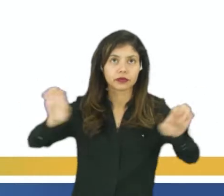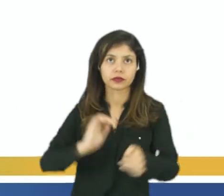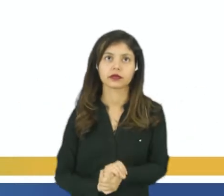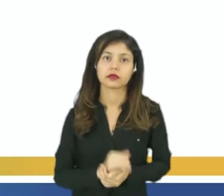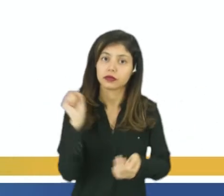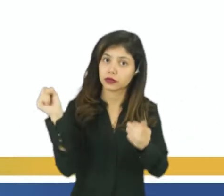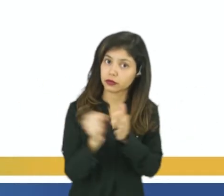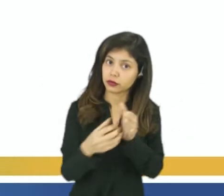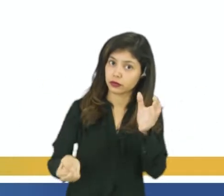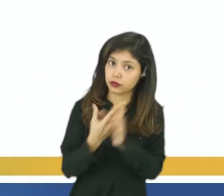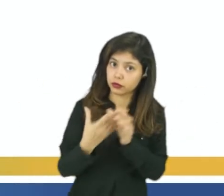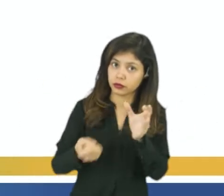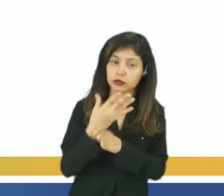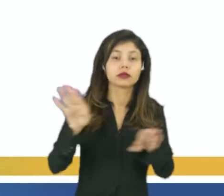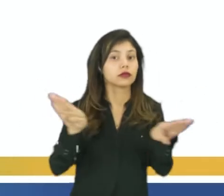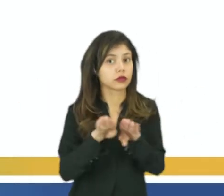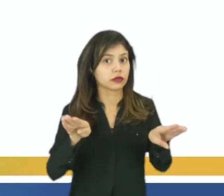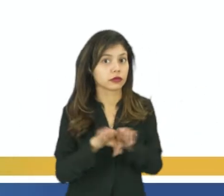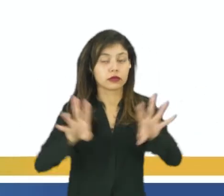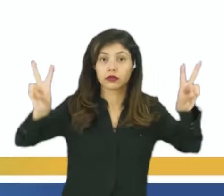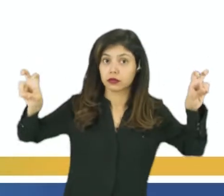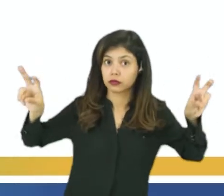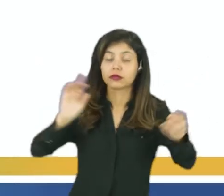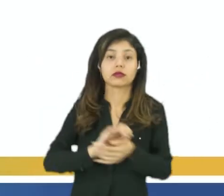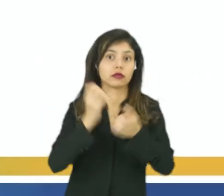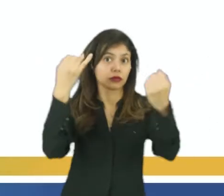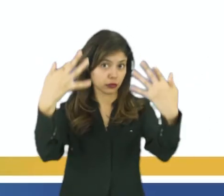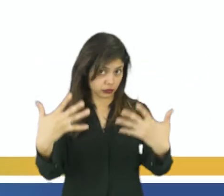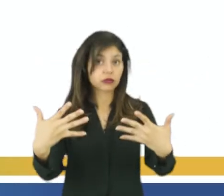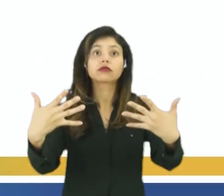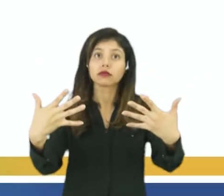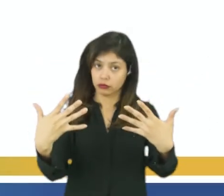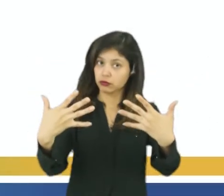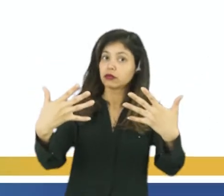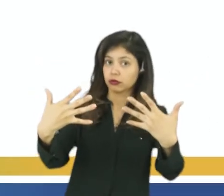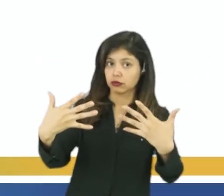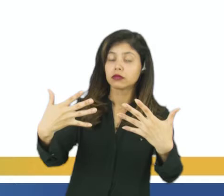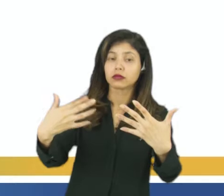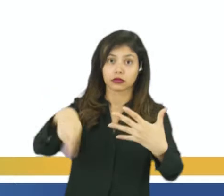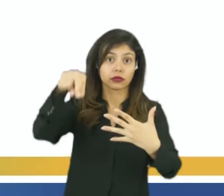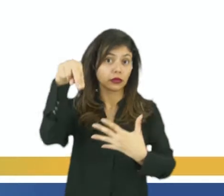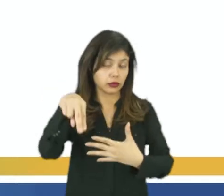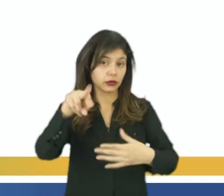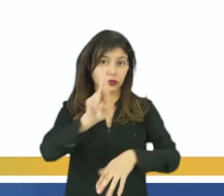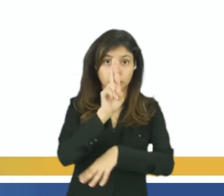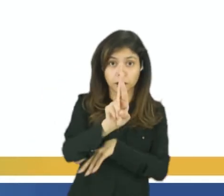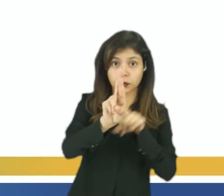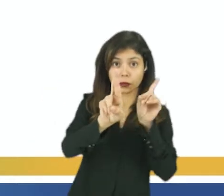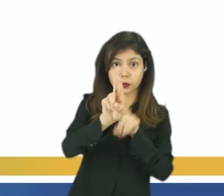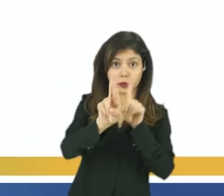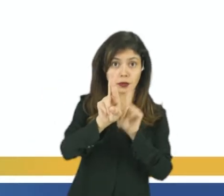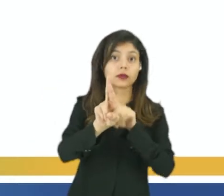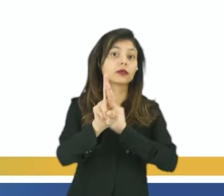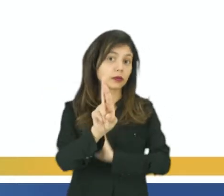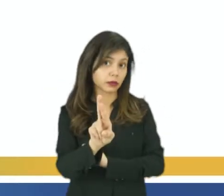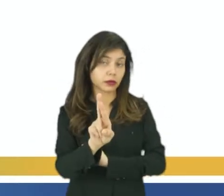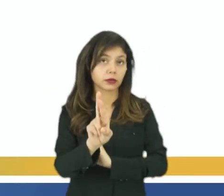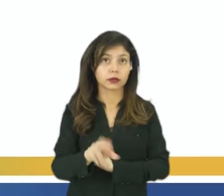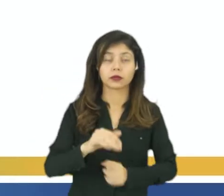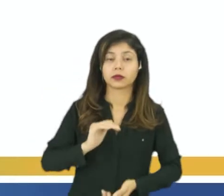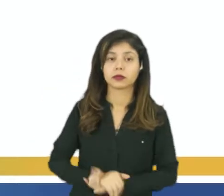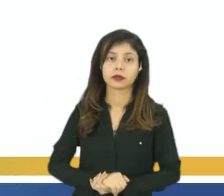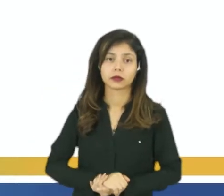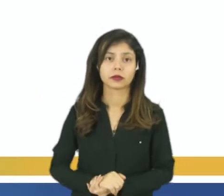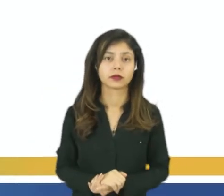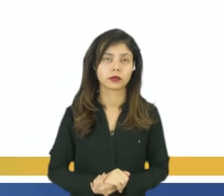um produto, né, de termos A índice n vezes R índice 1, e aí